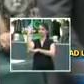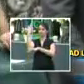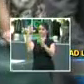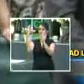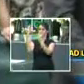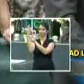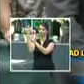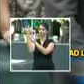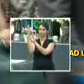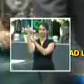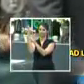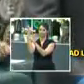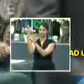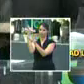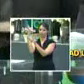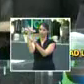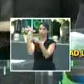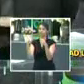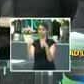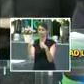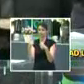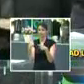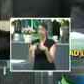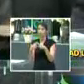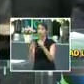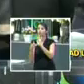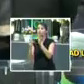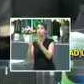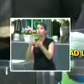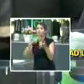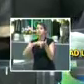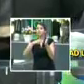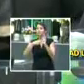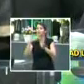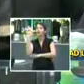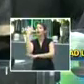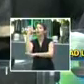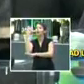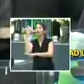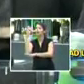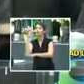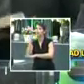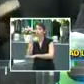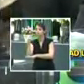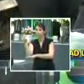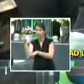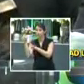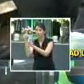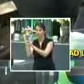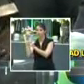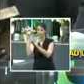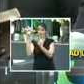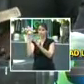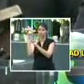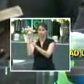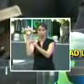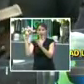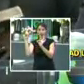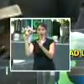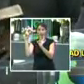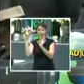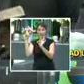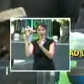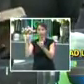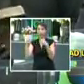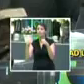em mim. Eu sou a videira, vós os ramos. Se alguém permanece em mim e eu nele, esse